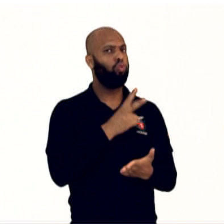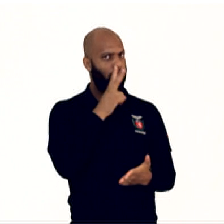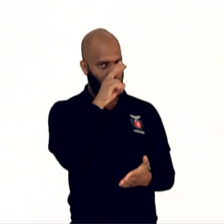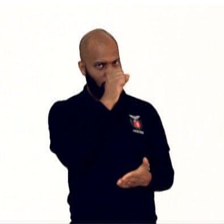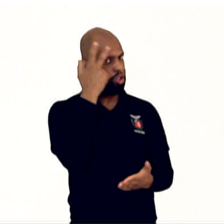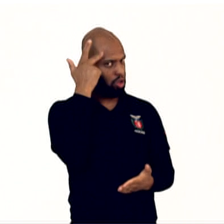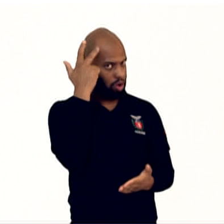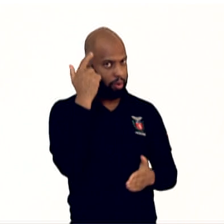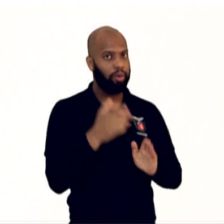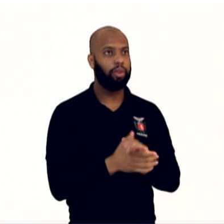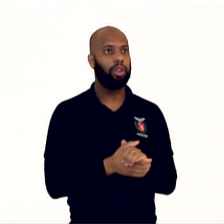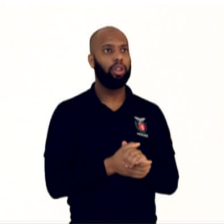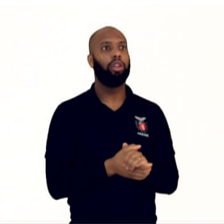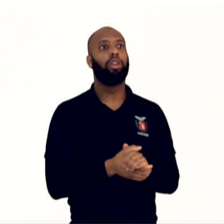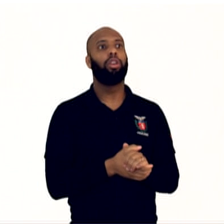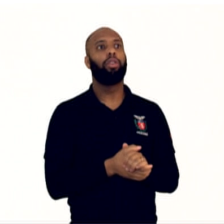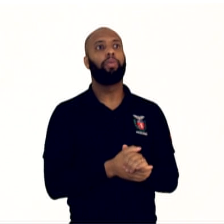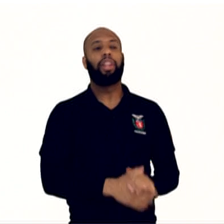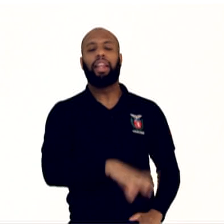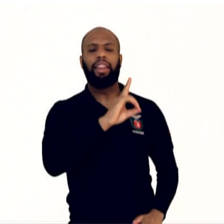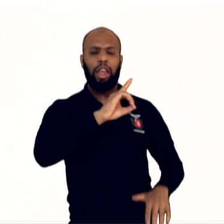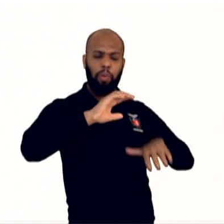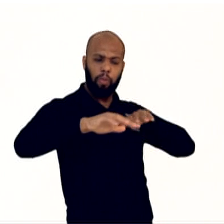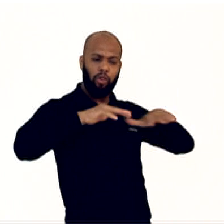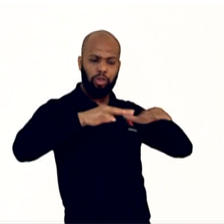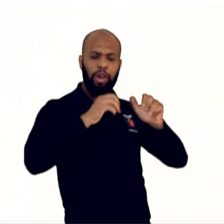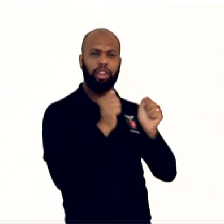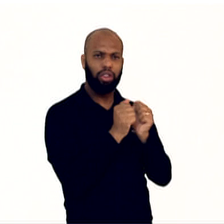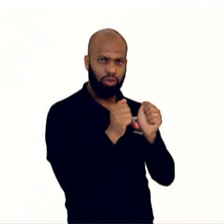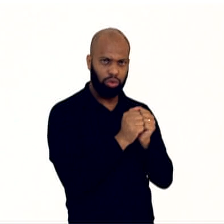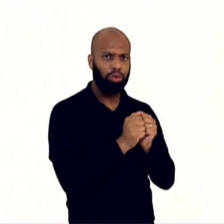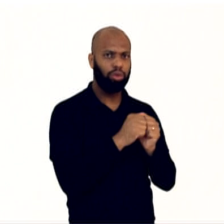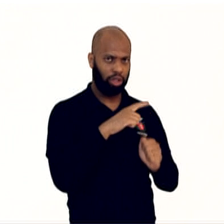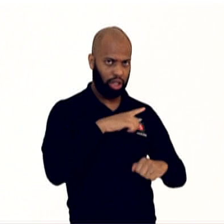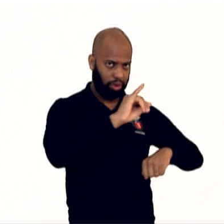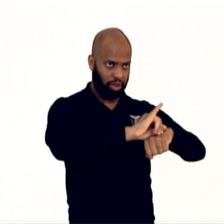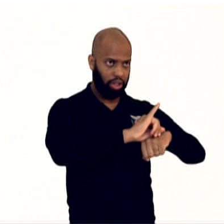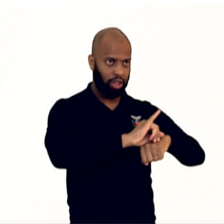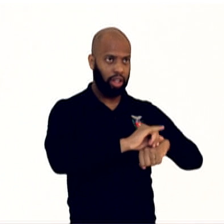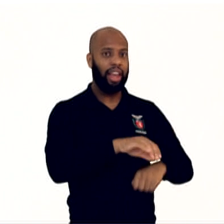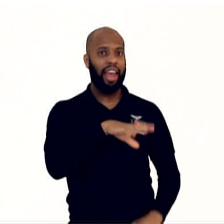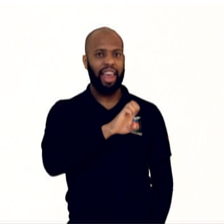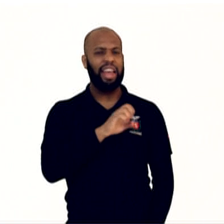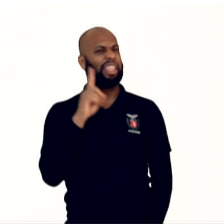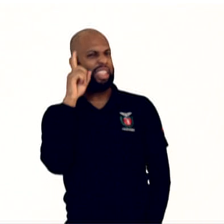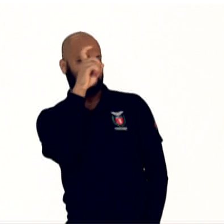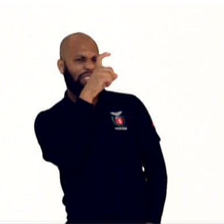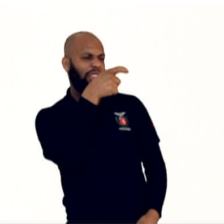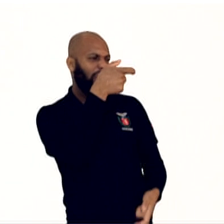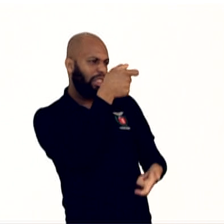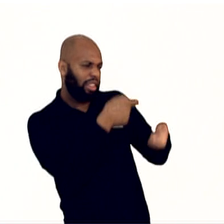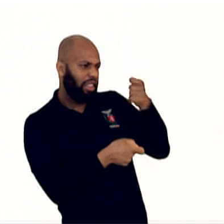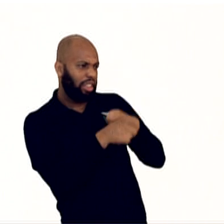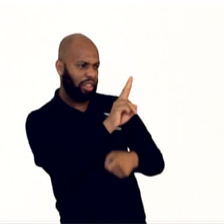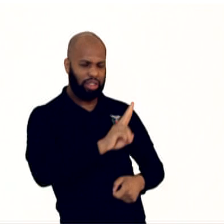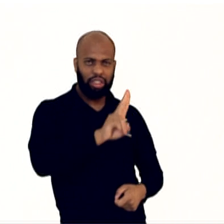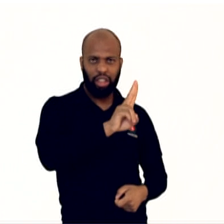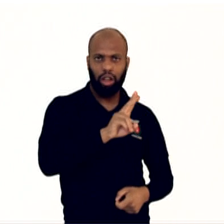D, se movimentam junto com os objetos? Ou letra E, são difíceis de serem manuseadas?